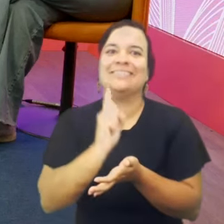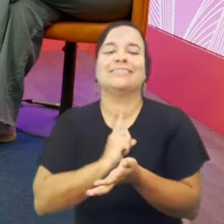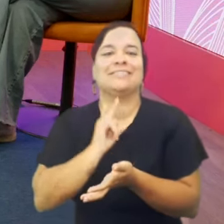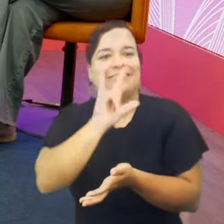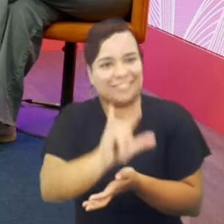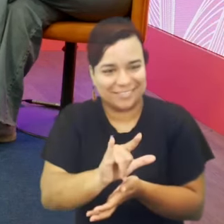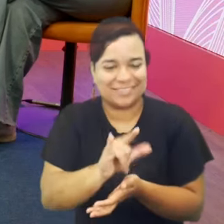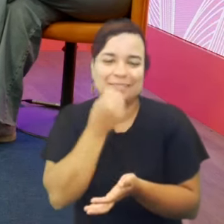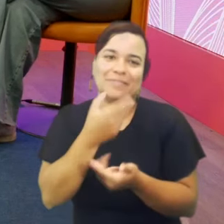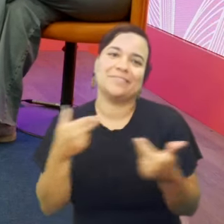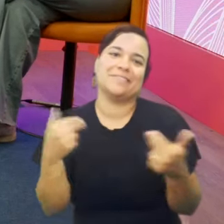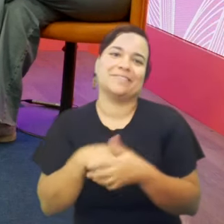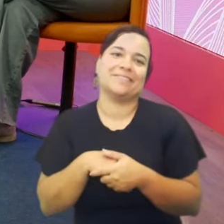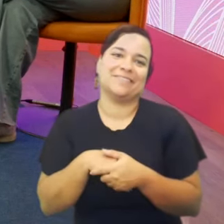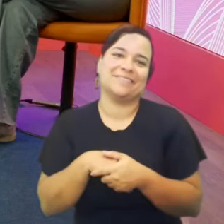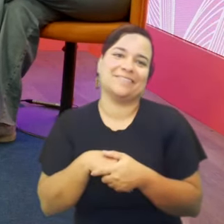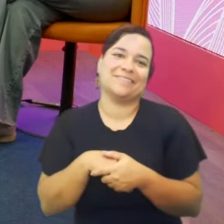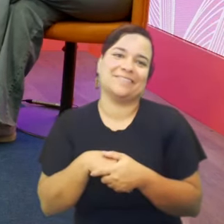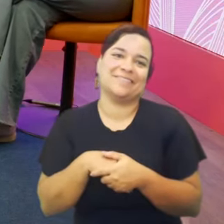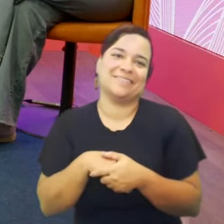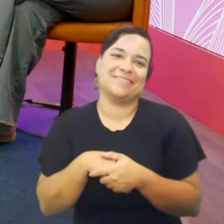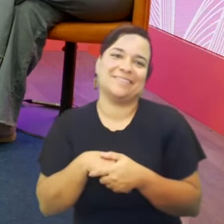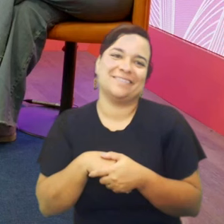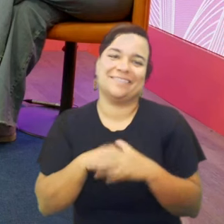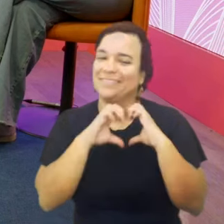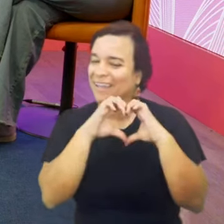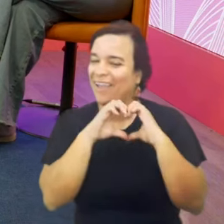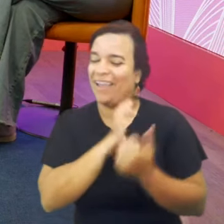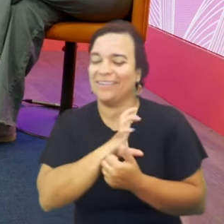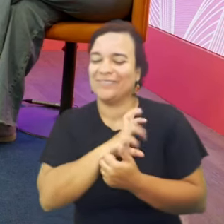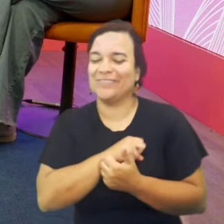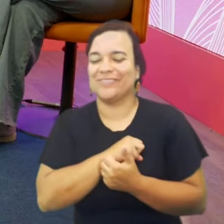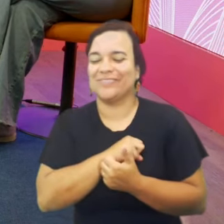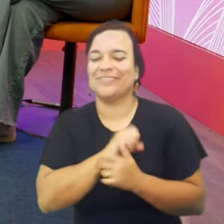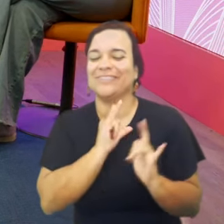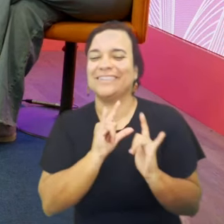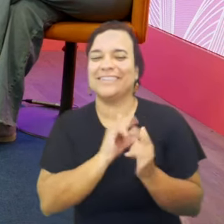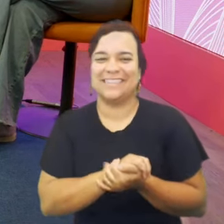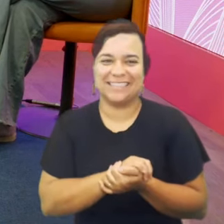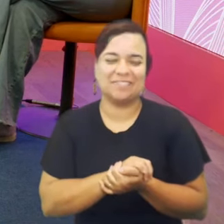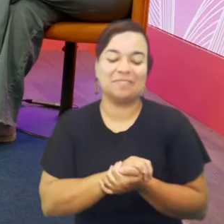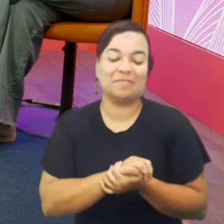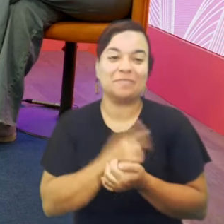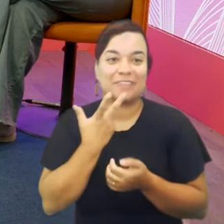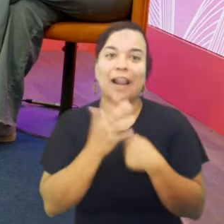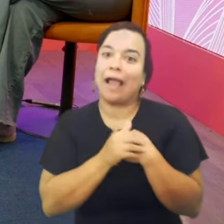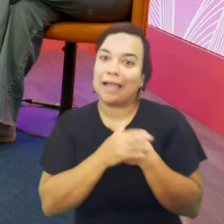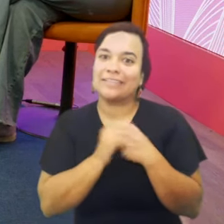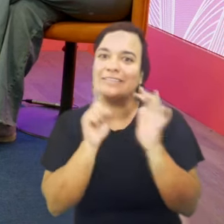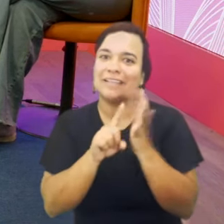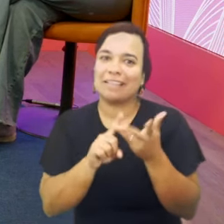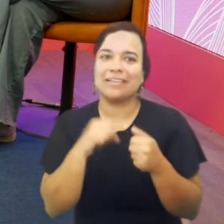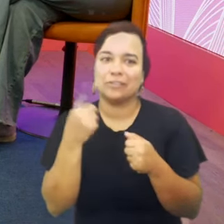Vamos dar. Só coloca coisa boa. Hater com amor, né? Hater com amor. Fica uma coisa que não tá boa, fala, mas com amor. É, fala com carinho que a gente vai